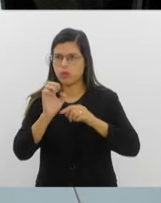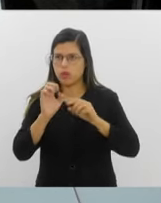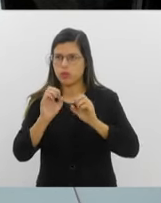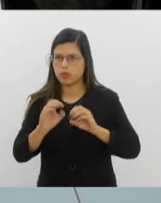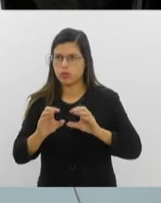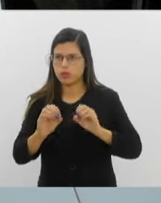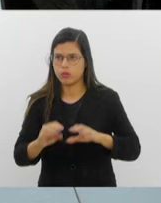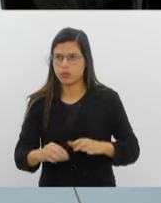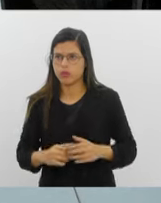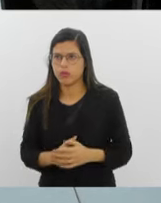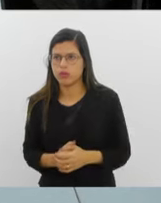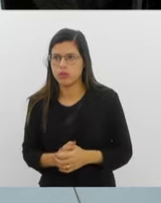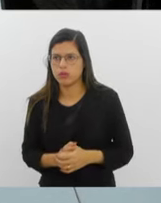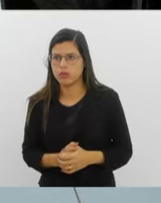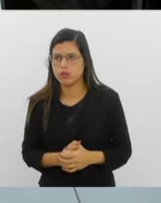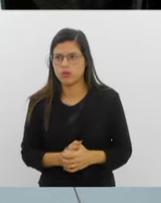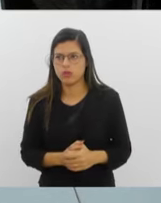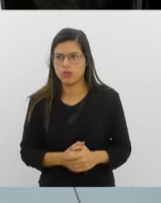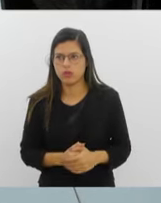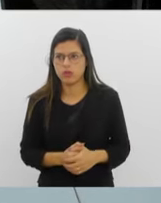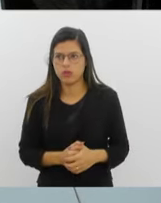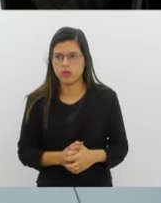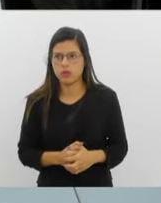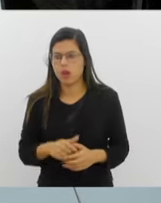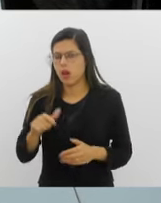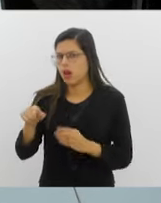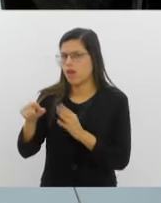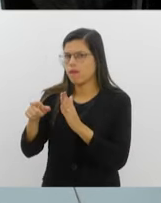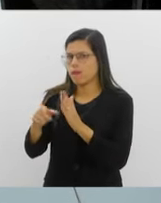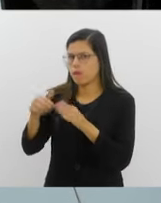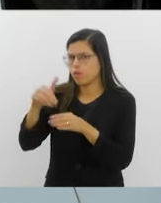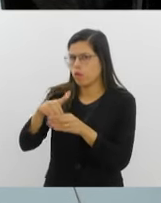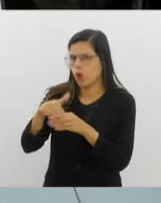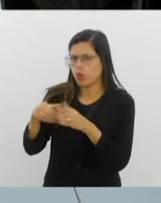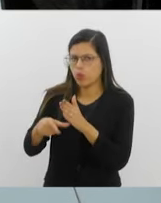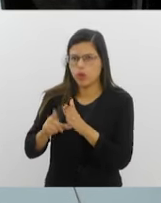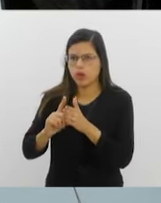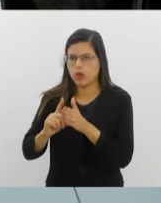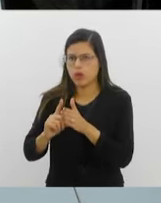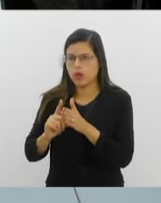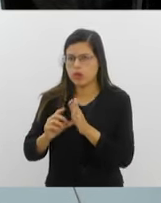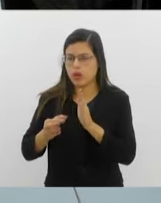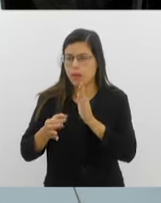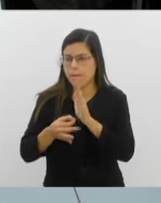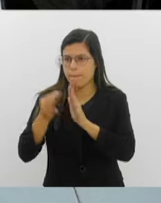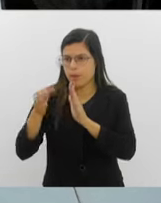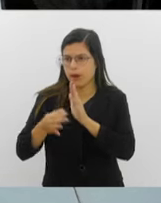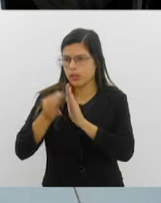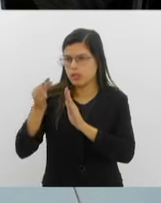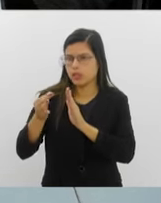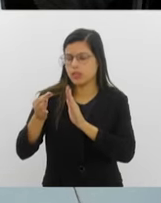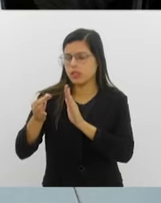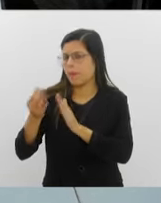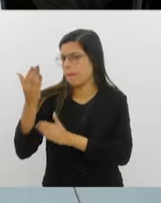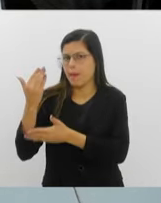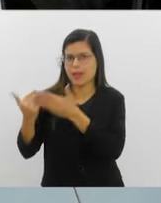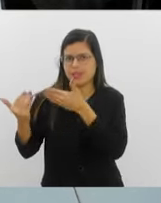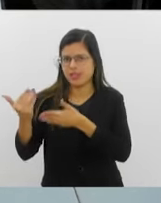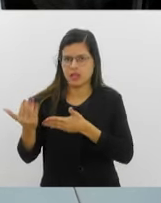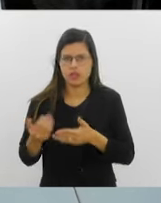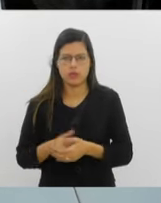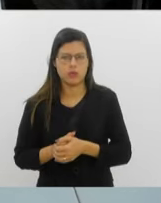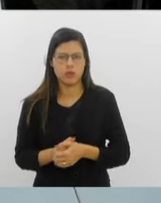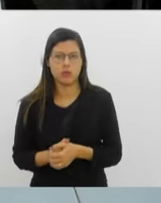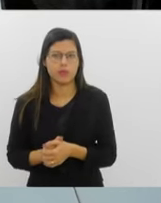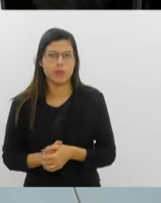voto anterior. Sim, não, mas não acho que... Não, o seu voto não está errado, não. Eram pareceres antigos. Mas, né? O que eu acho é o seguinte, autoriza